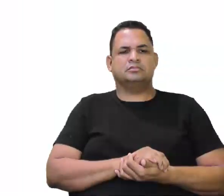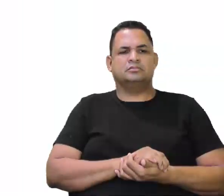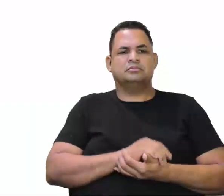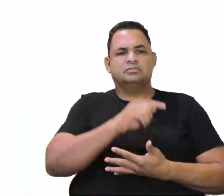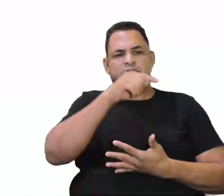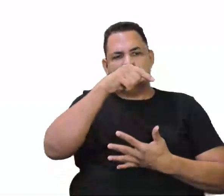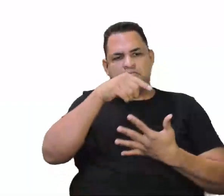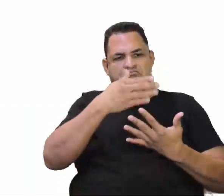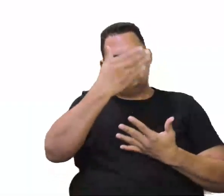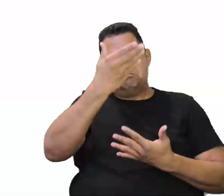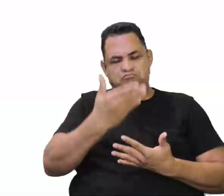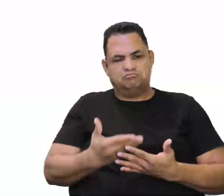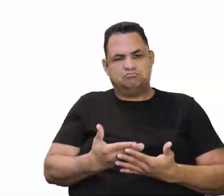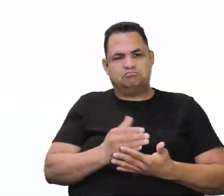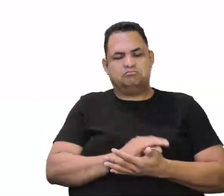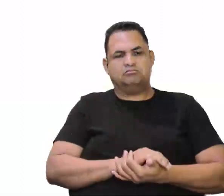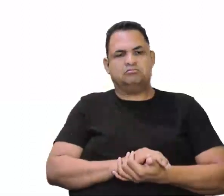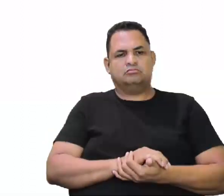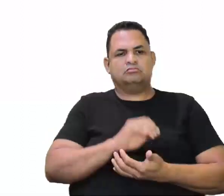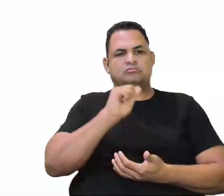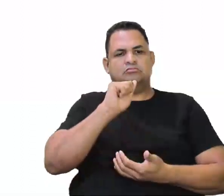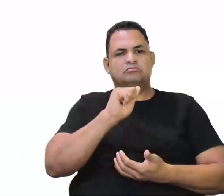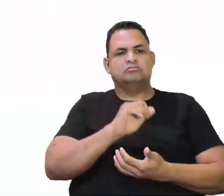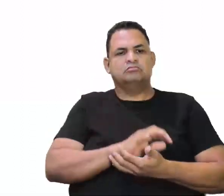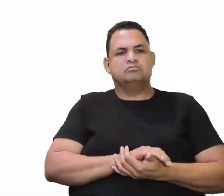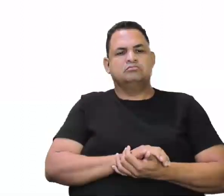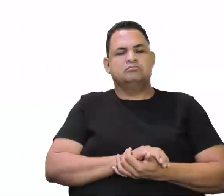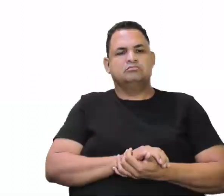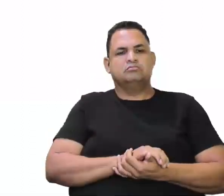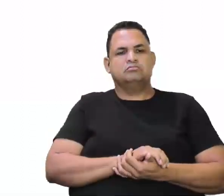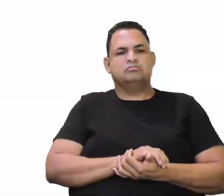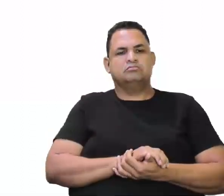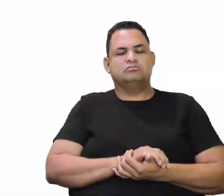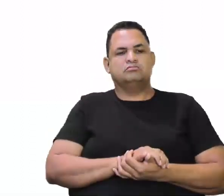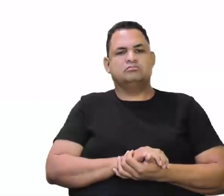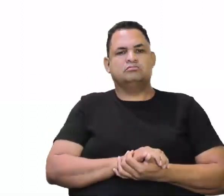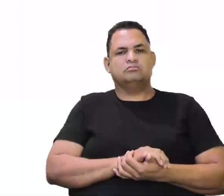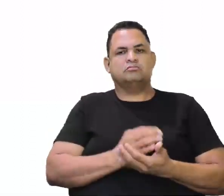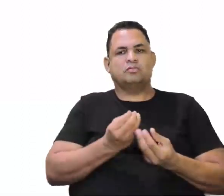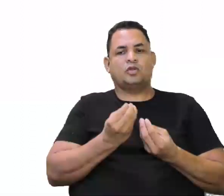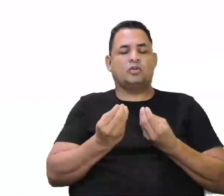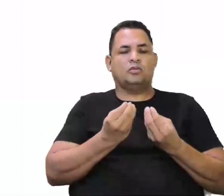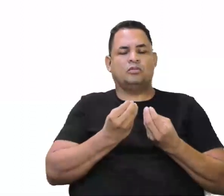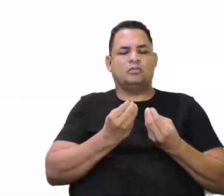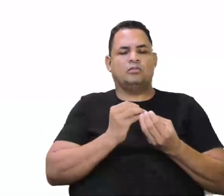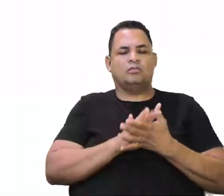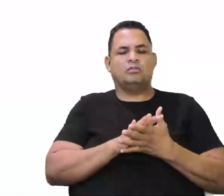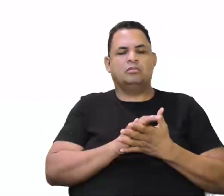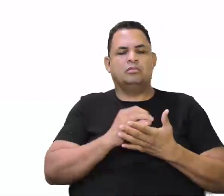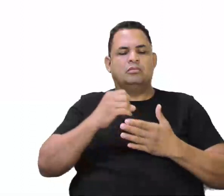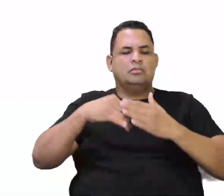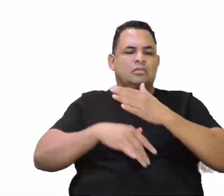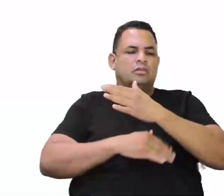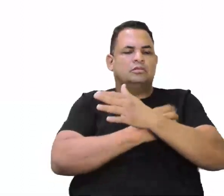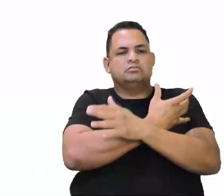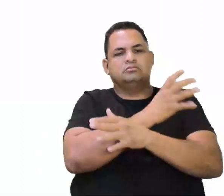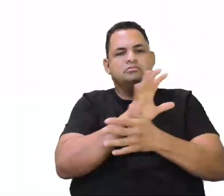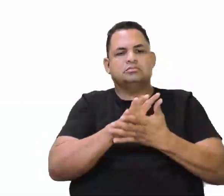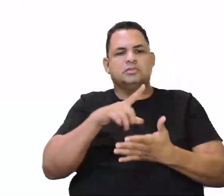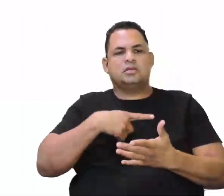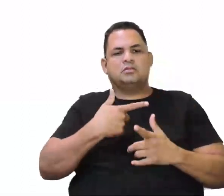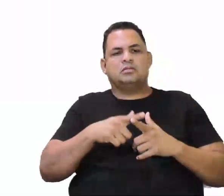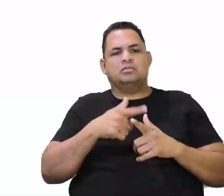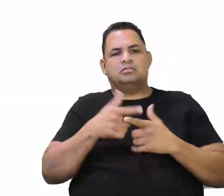todas elas aqui no quadro para você. Então, letra A. Como que esses ecossistemas podem ser prejudicados? O desmatamento